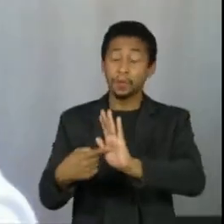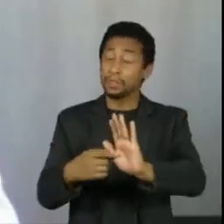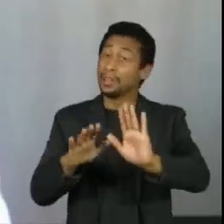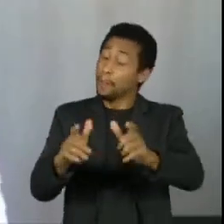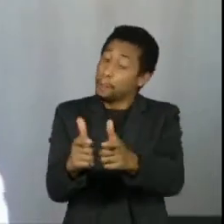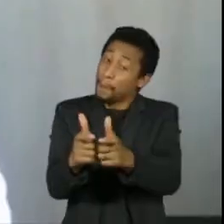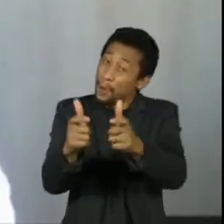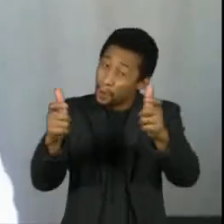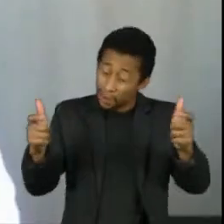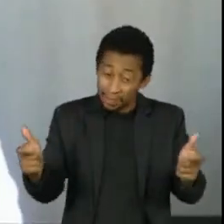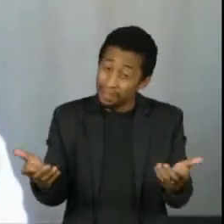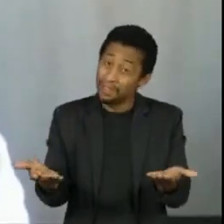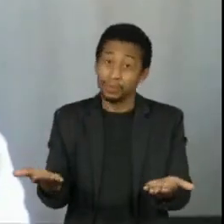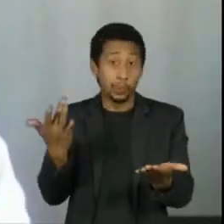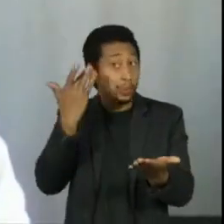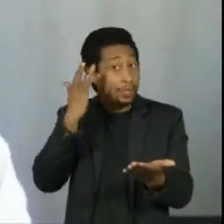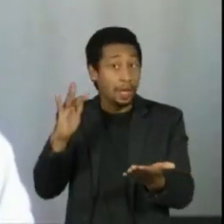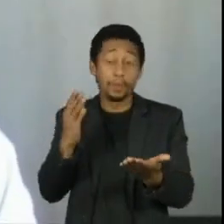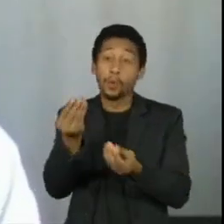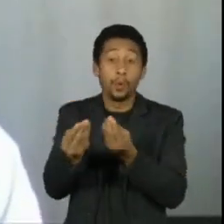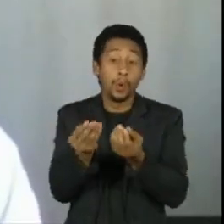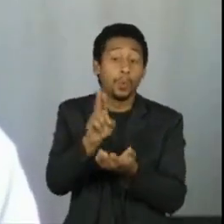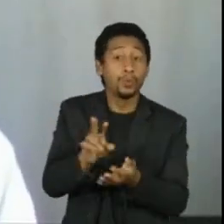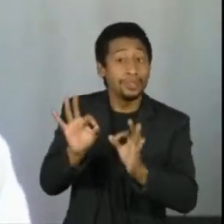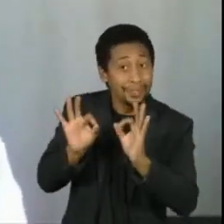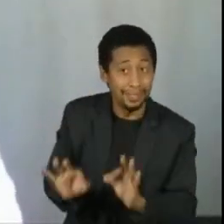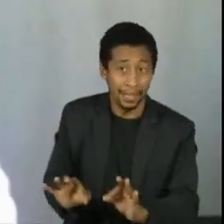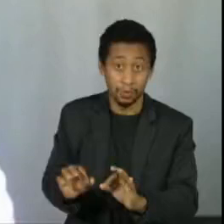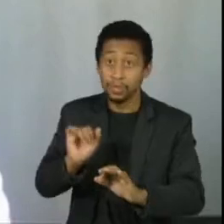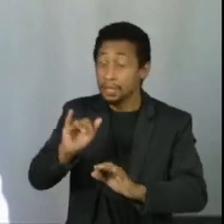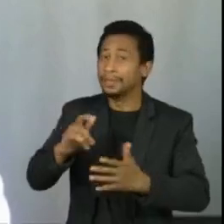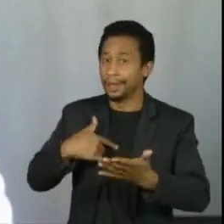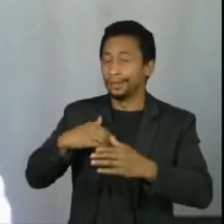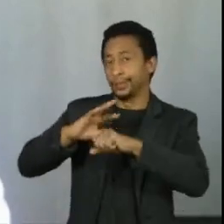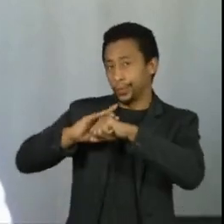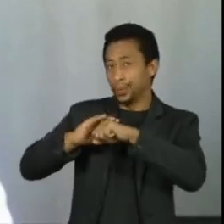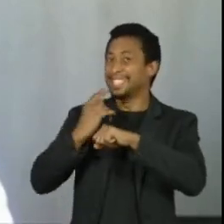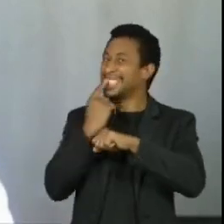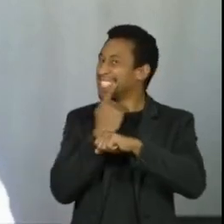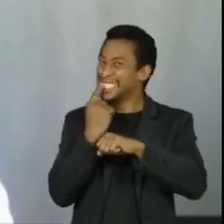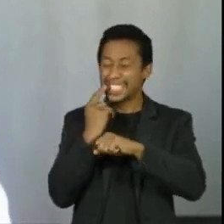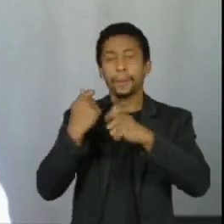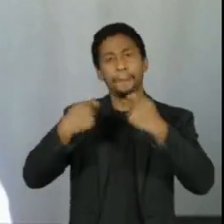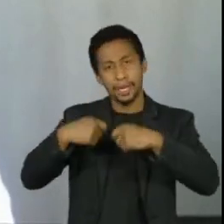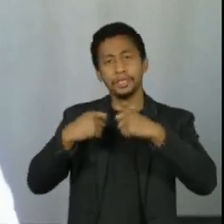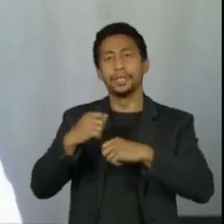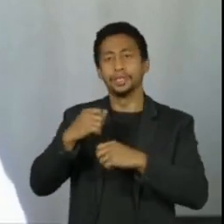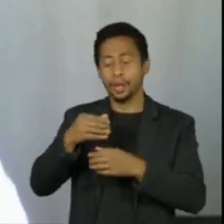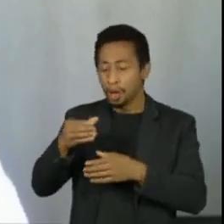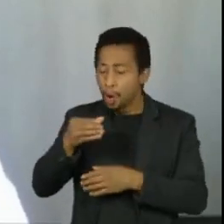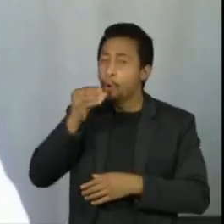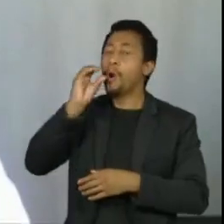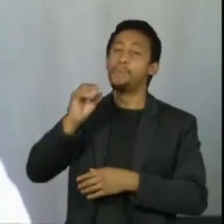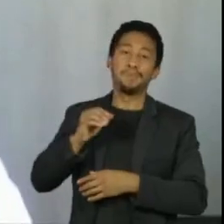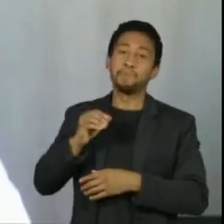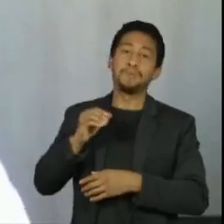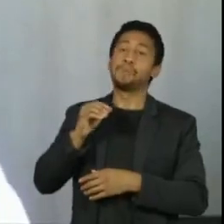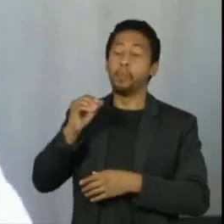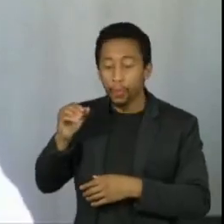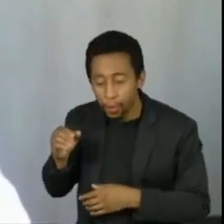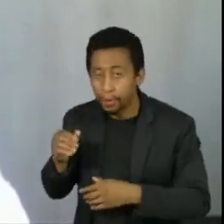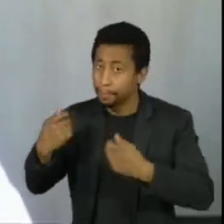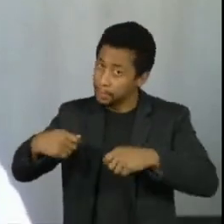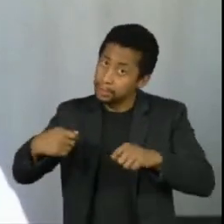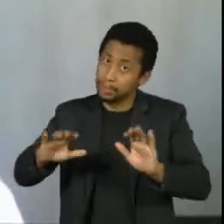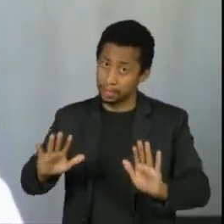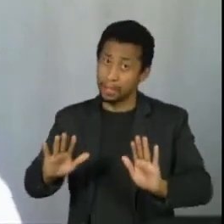indicado. É claro que se você tem uma doença periodontal, você pode precisar usar um enxaguatório bucal. Mas a gente não deve